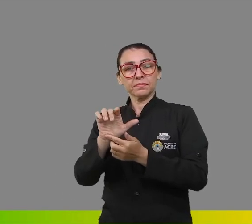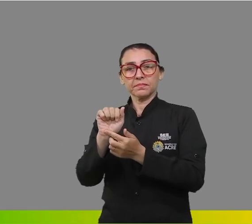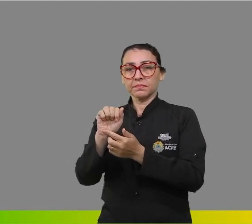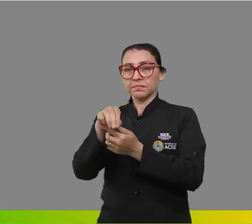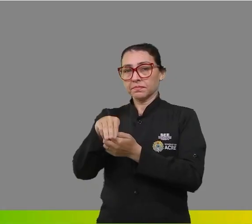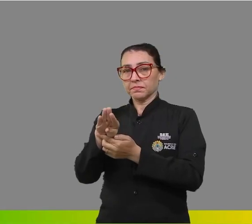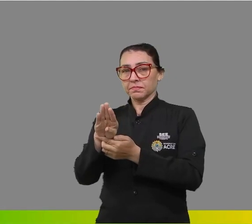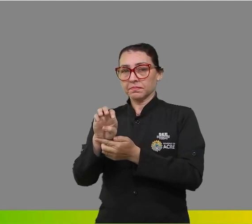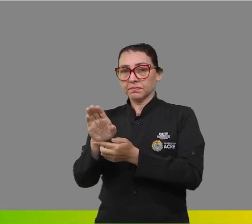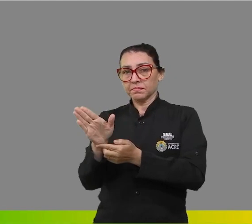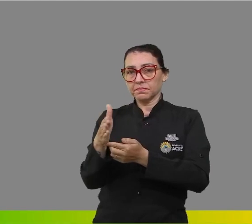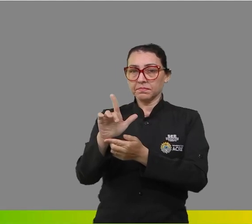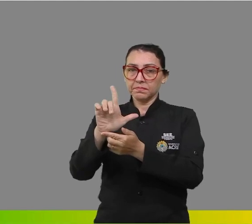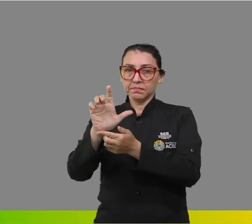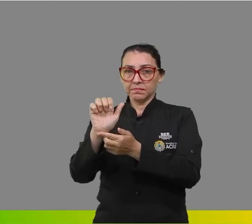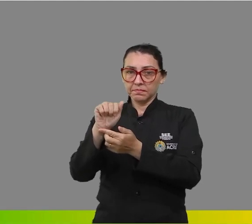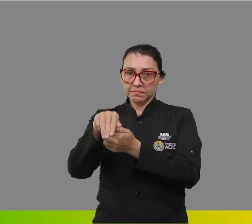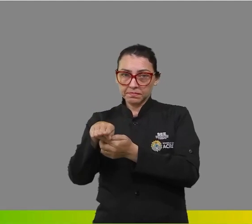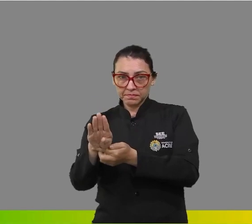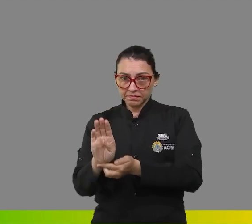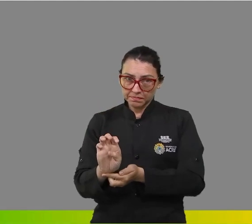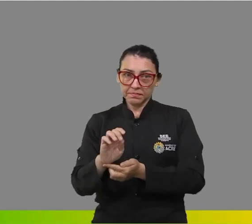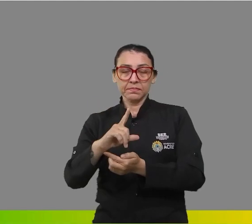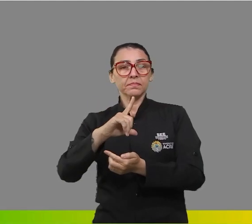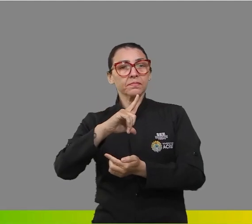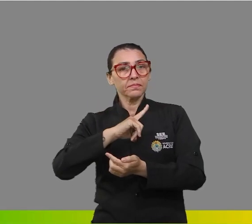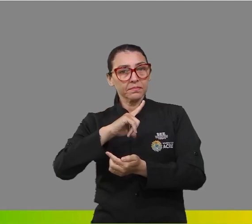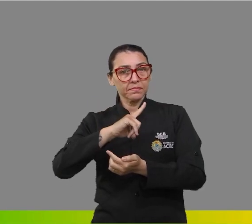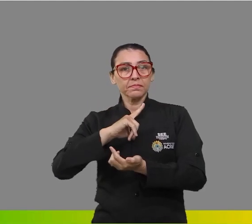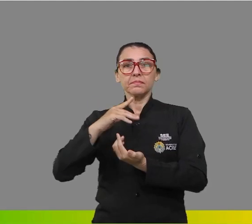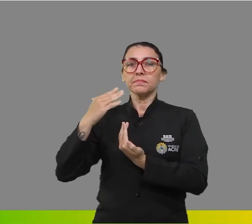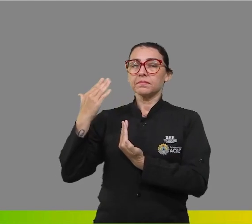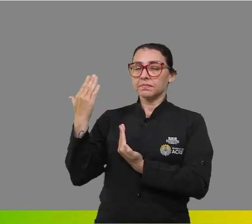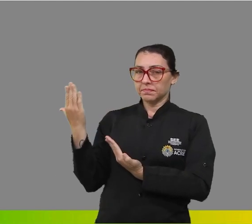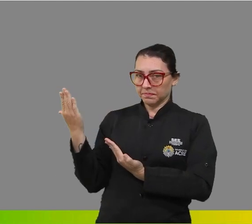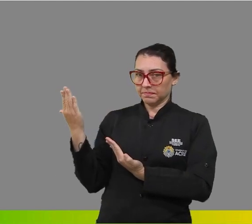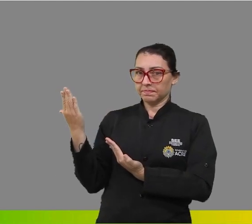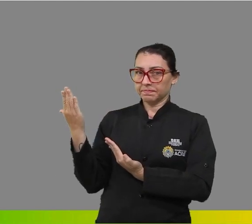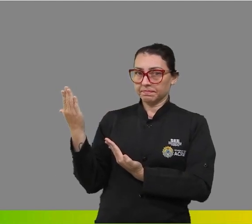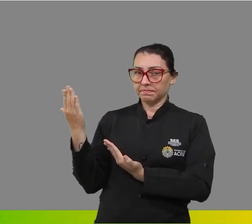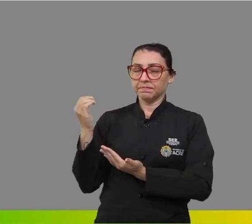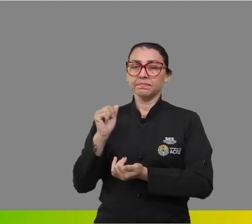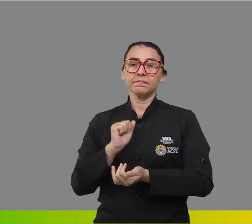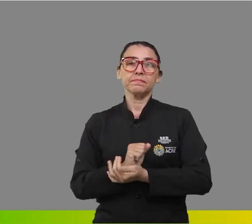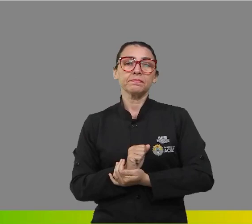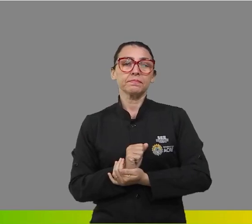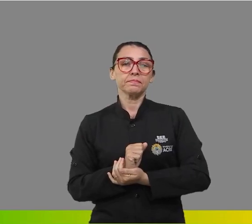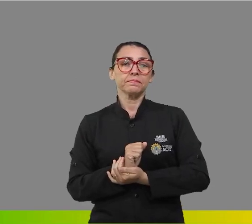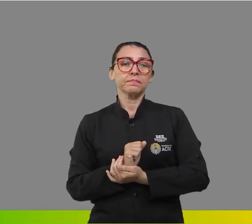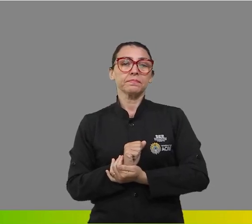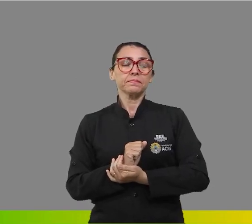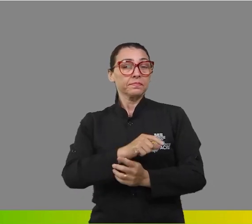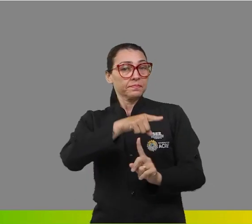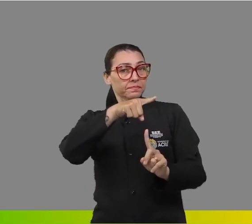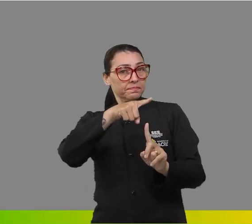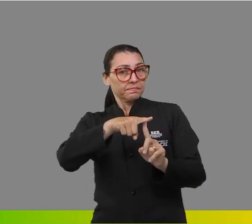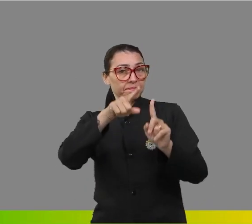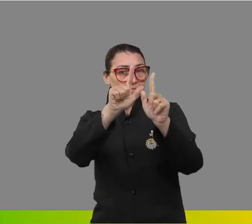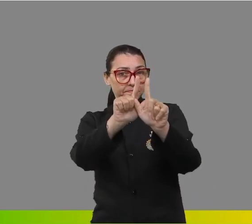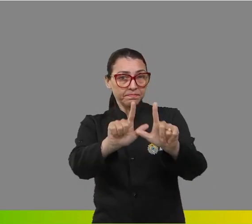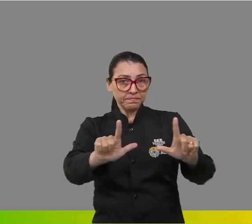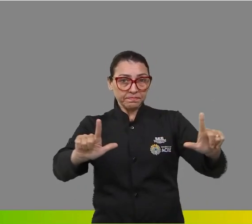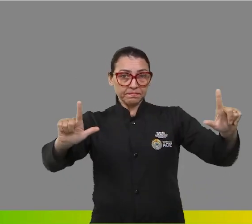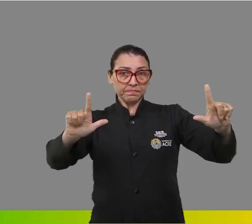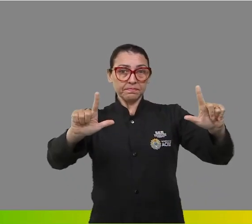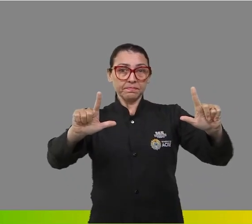tipos de intervenção urbana. Nós temos aí os lambe-lambes. É uma espécie de